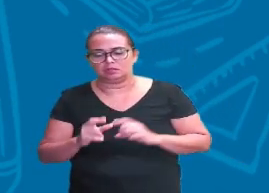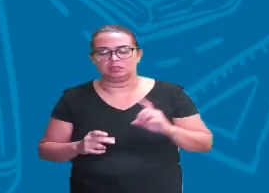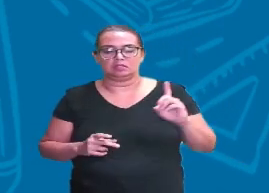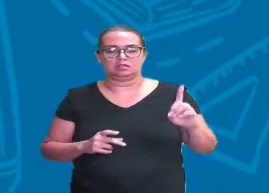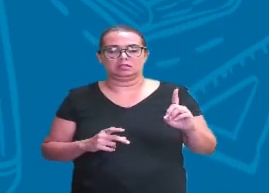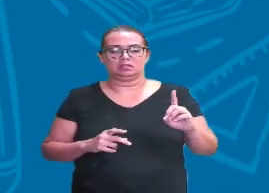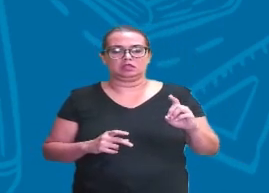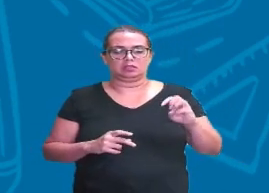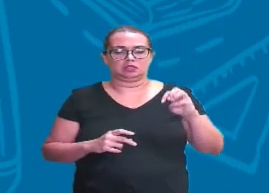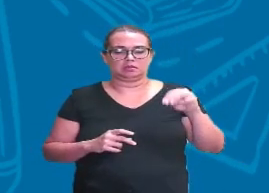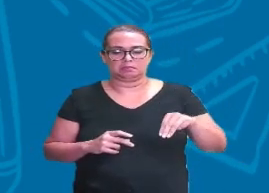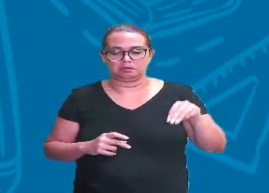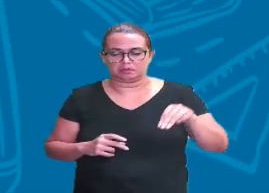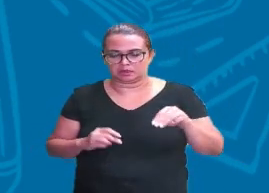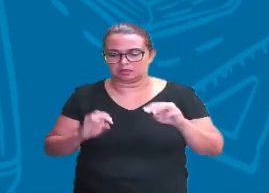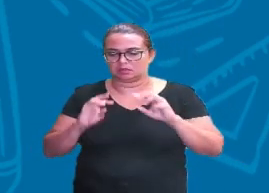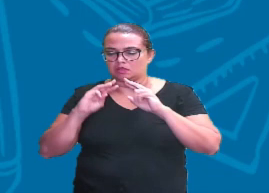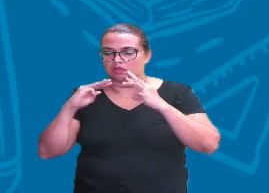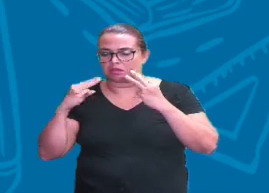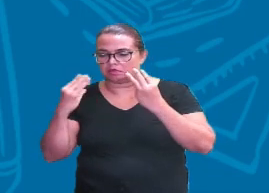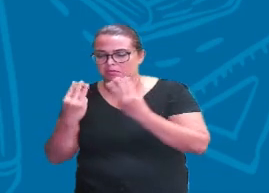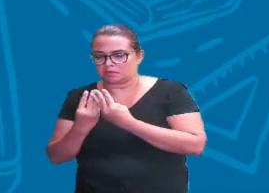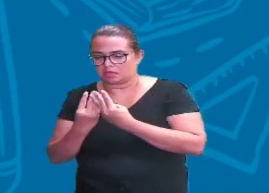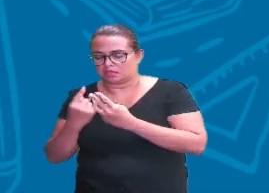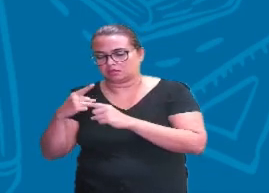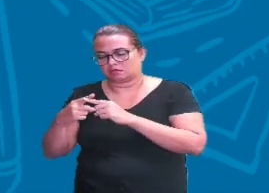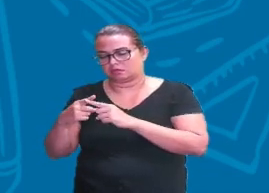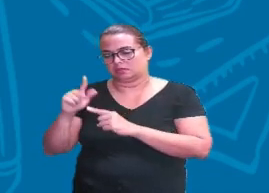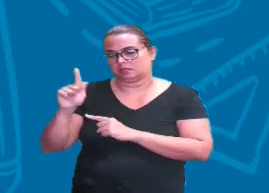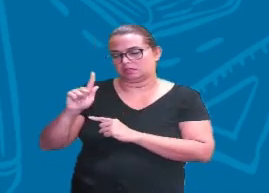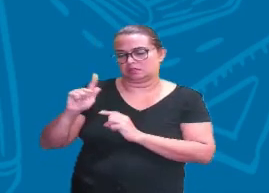da massa pela gravidade. Beleza? A gravidade